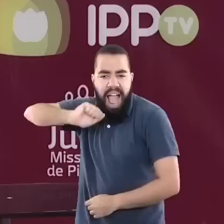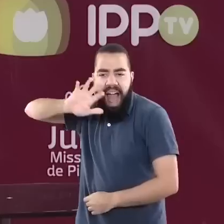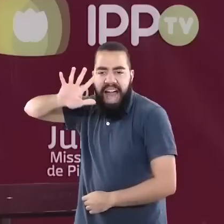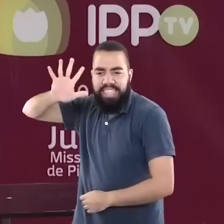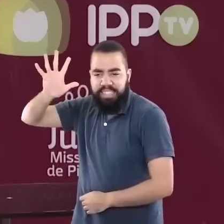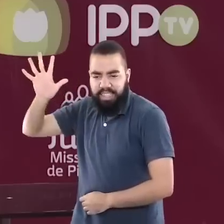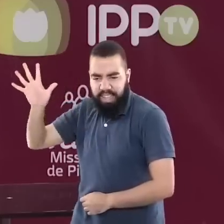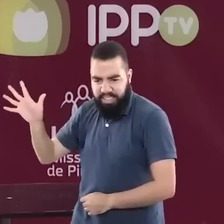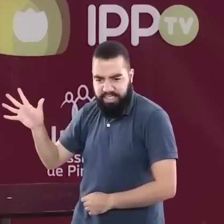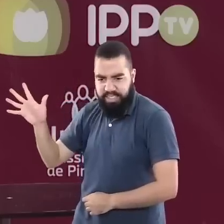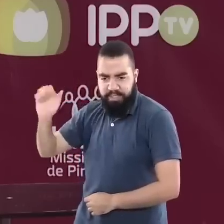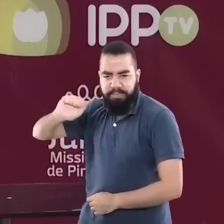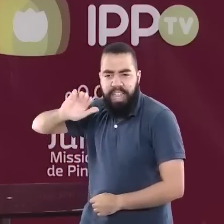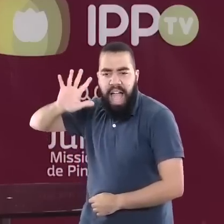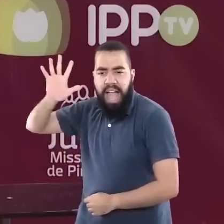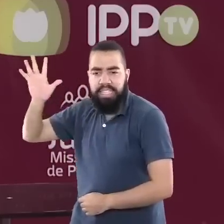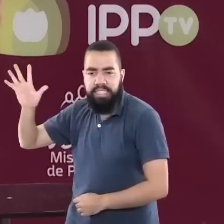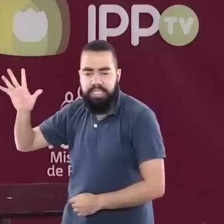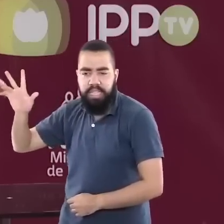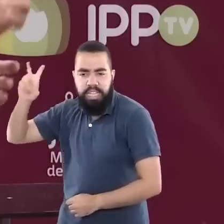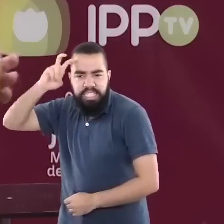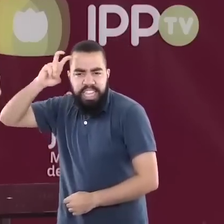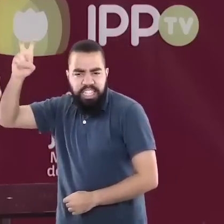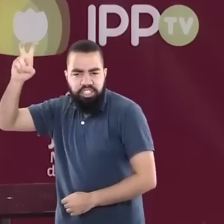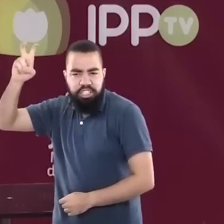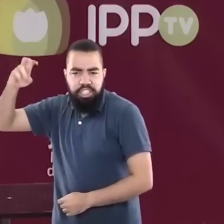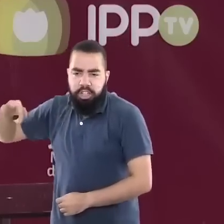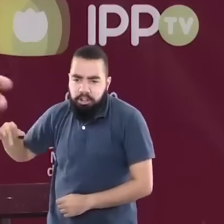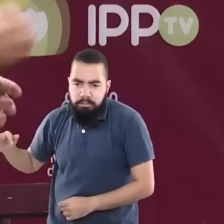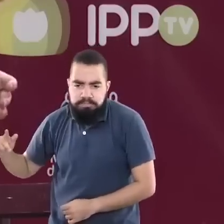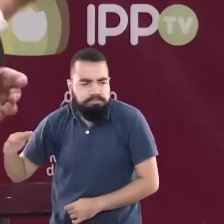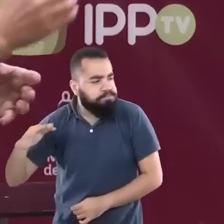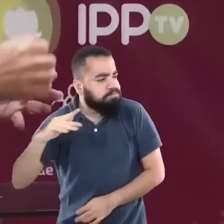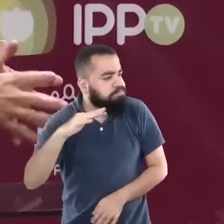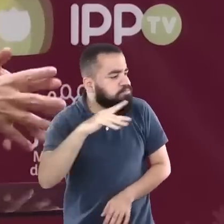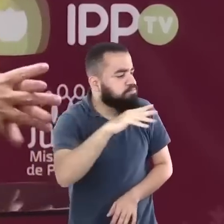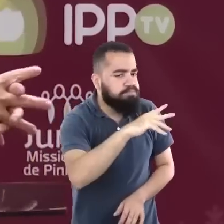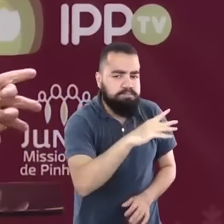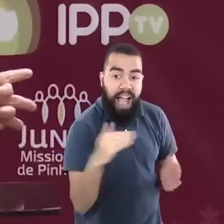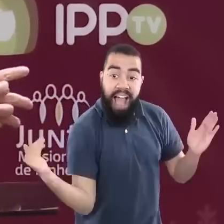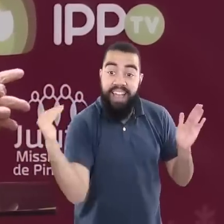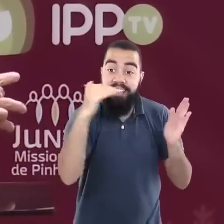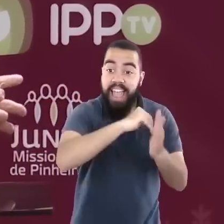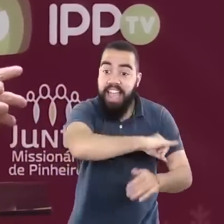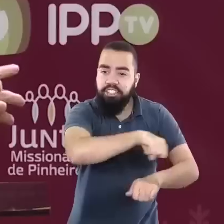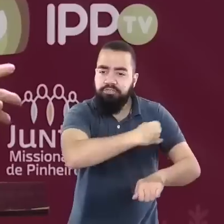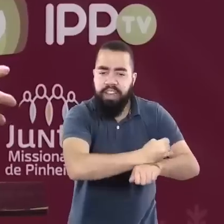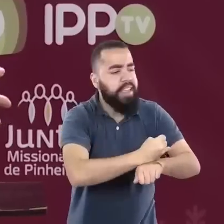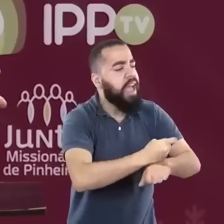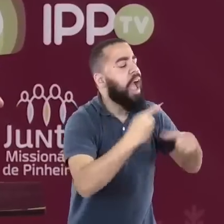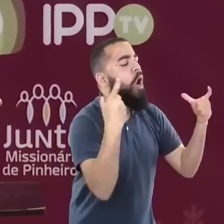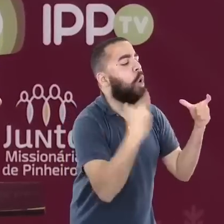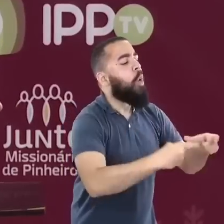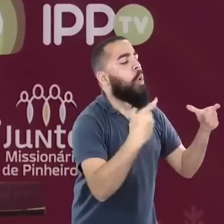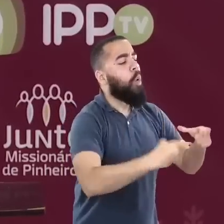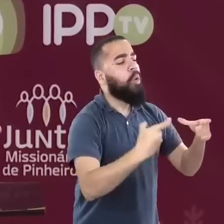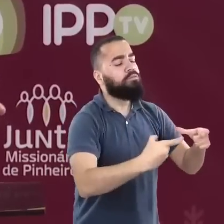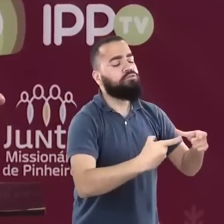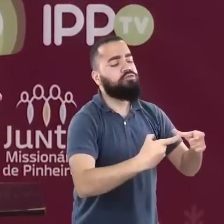e vem até Jerusalém e fazem esta pergunta onde está o recém-nascido